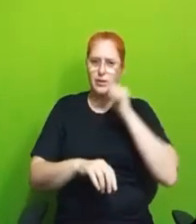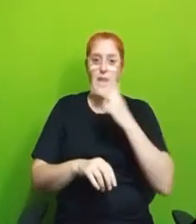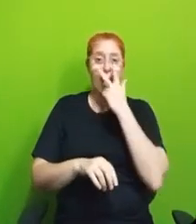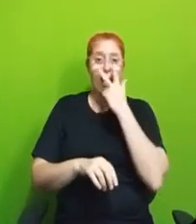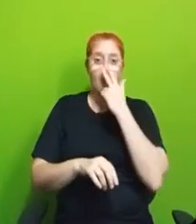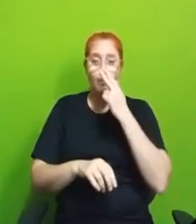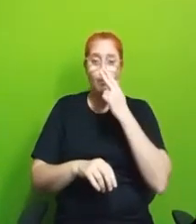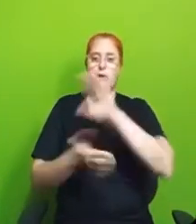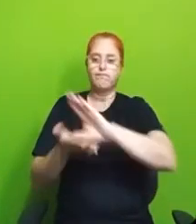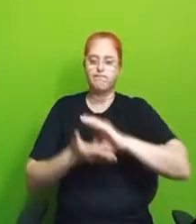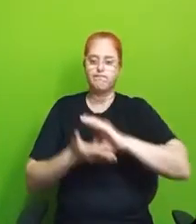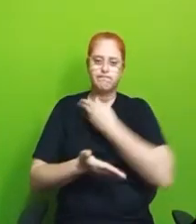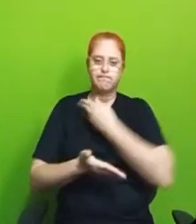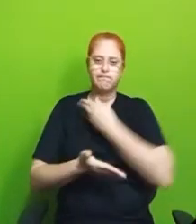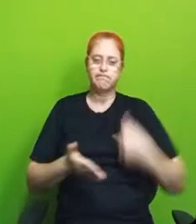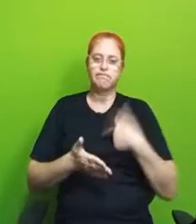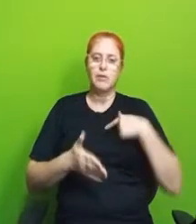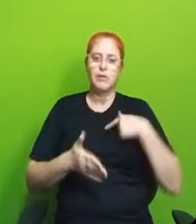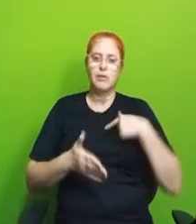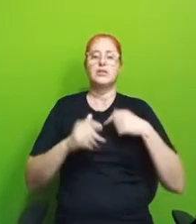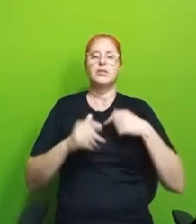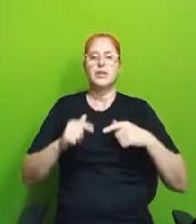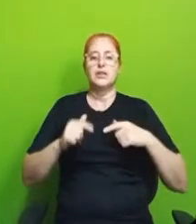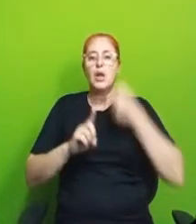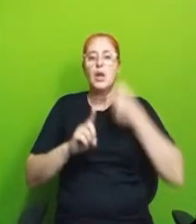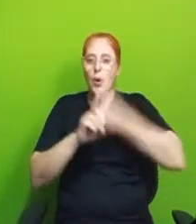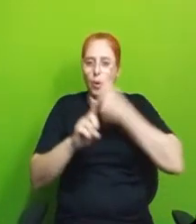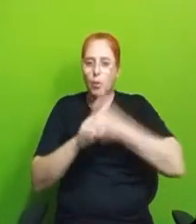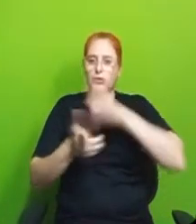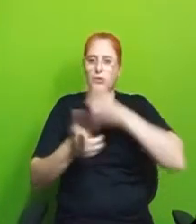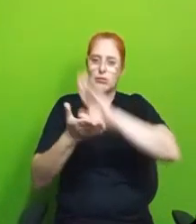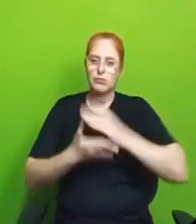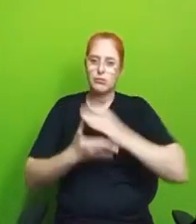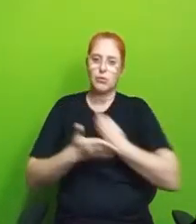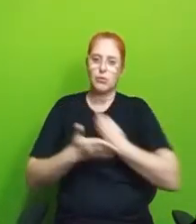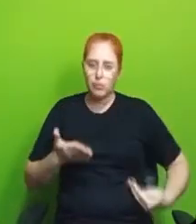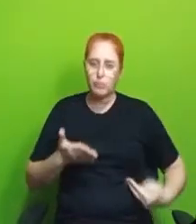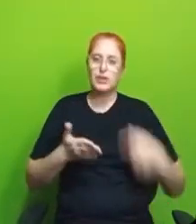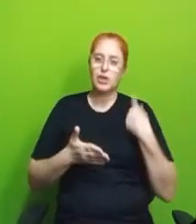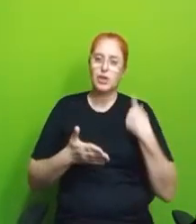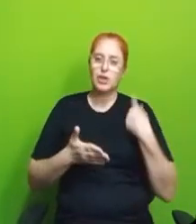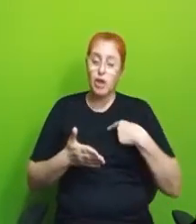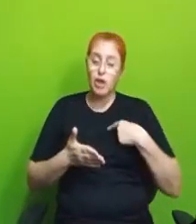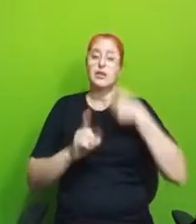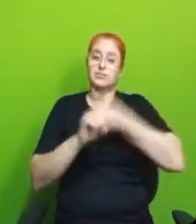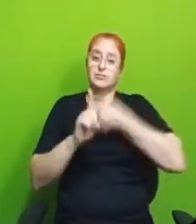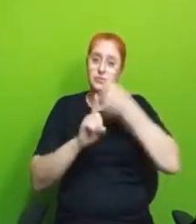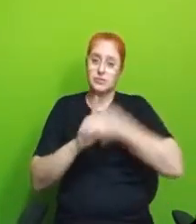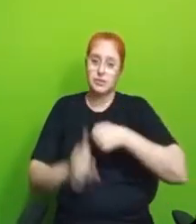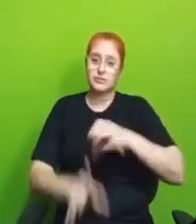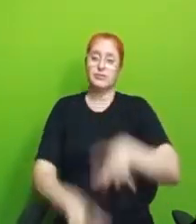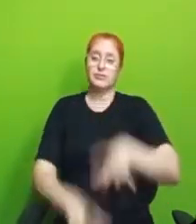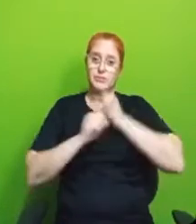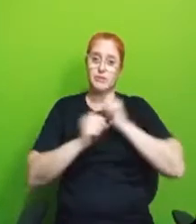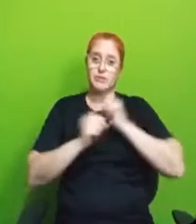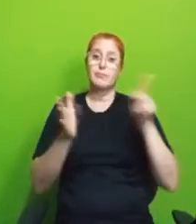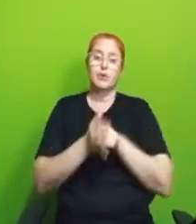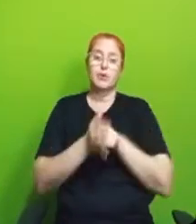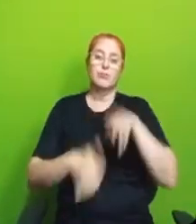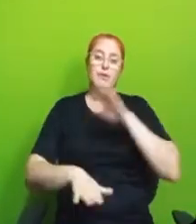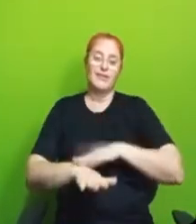gente luta e disputa o fundo público com o capital, a gente está lutando para se reapropriar do nosso próprio tempo, né? E